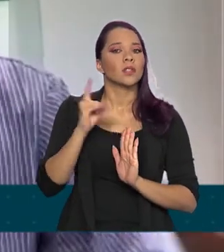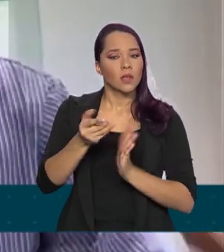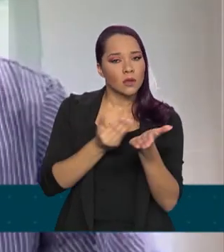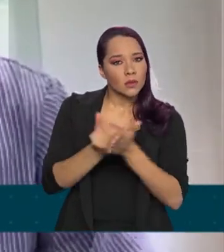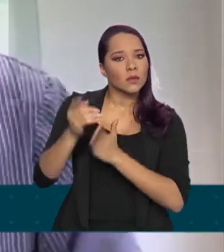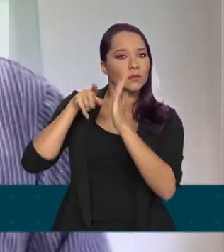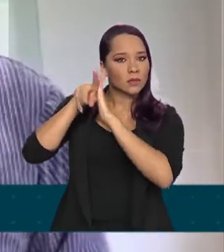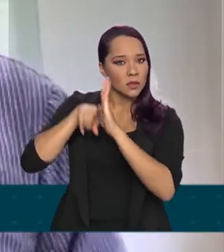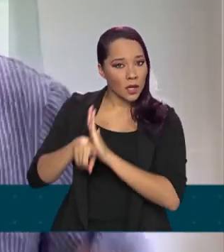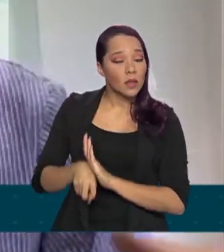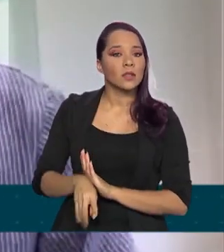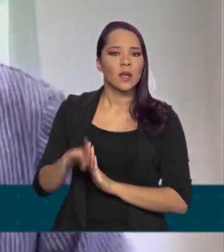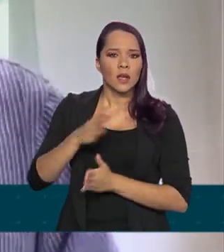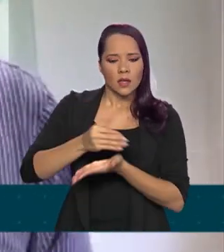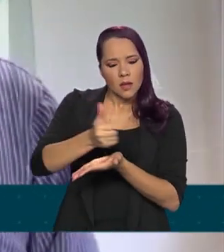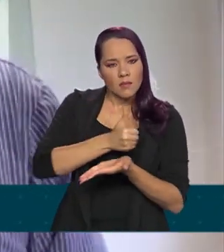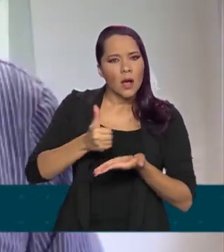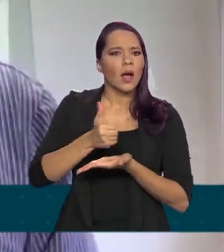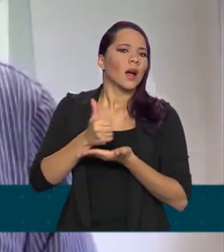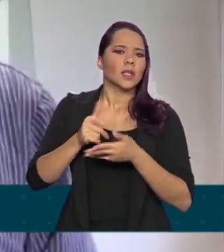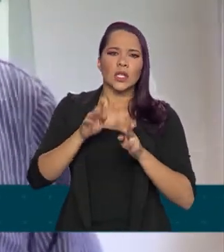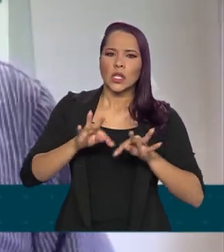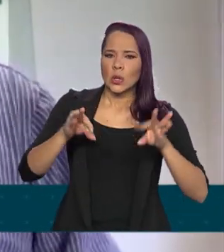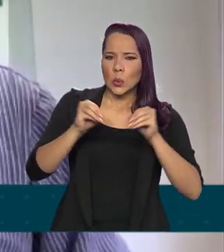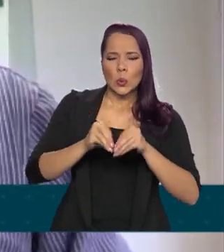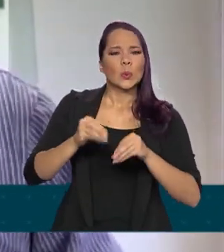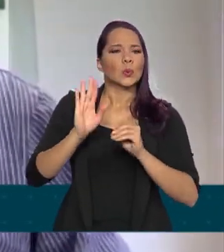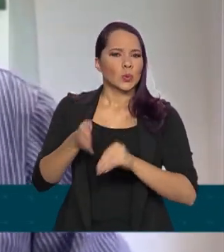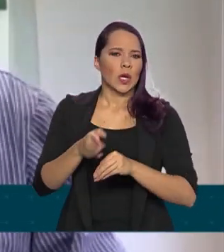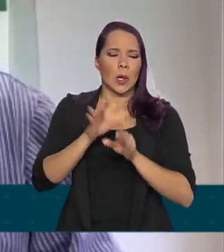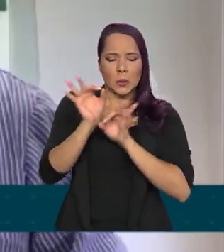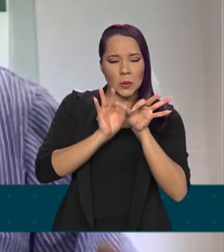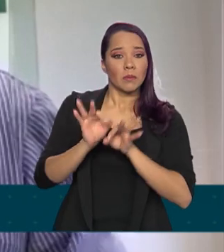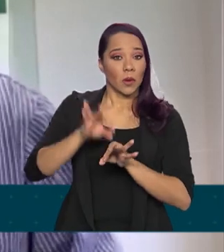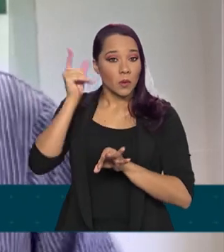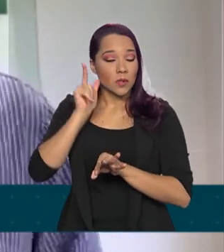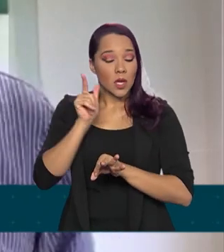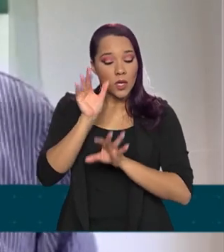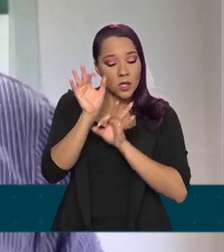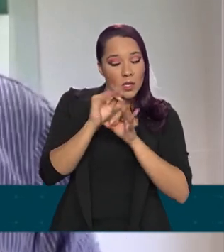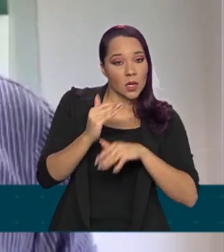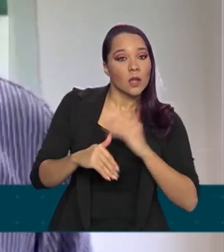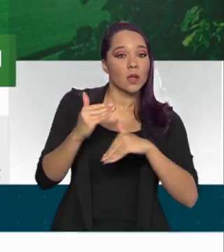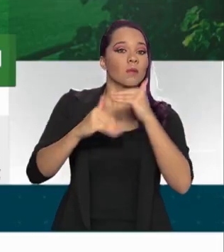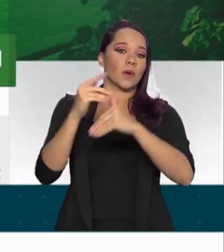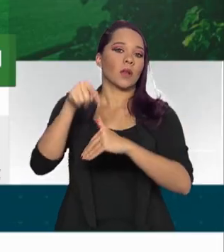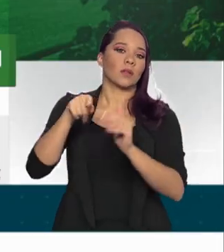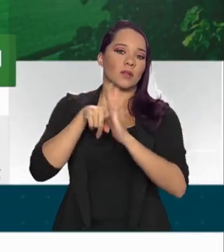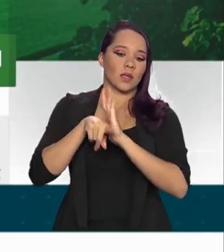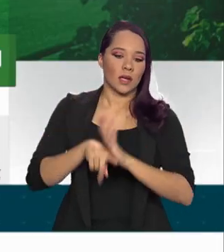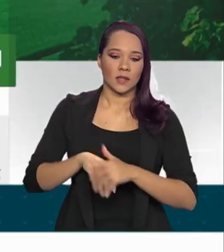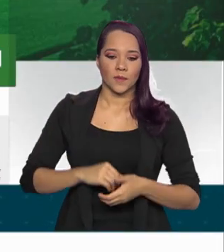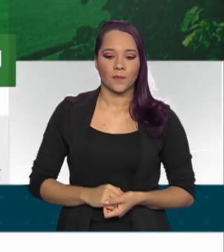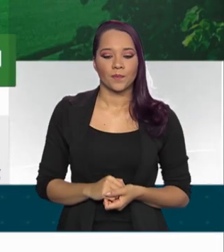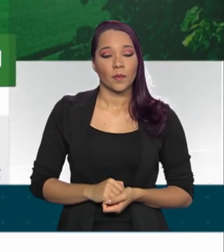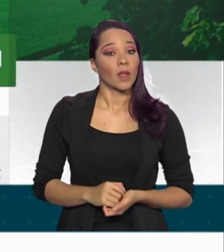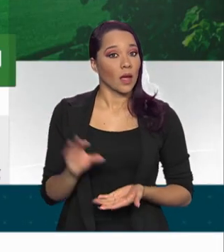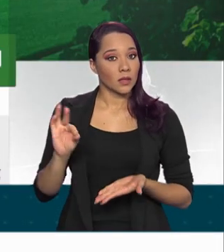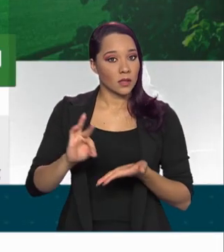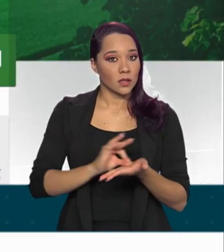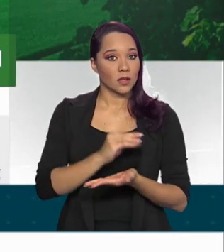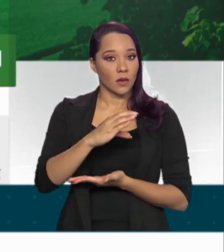análise, tem a sua base de imagem, tem a sua base de software para que a possa avançar rapidamente nessa análise. A inscrição no